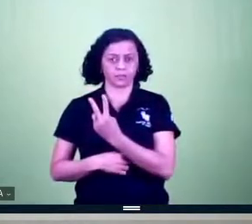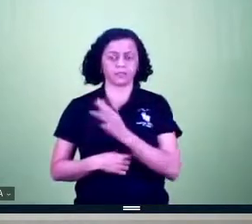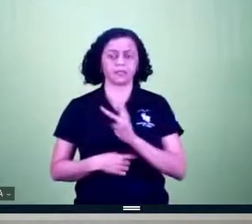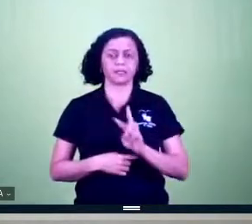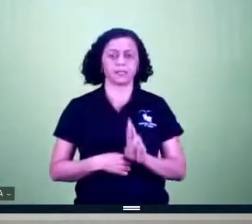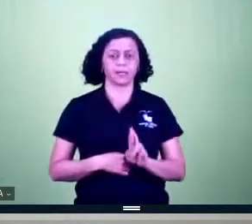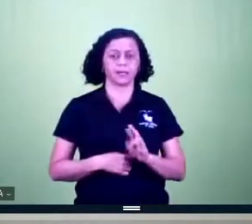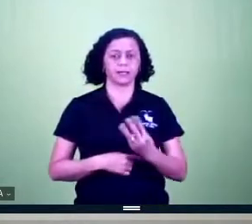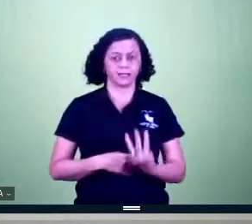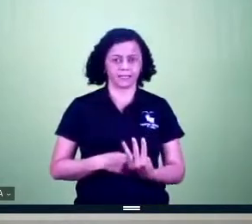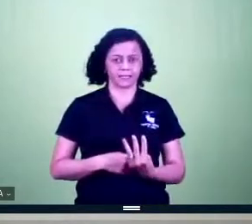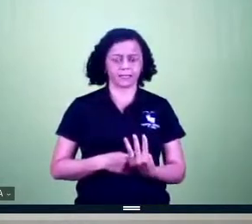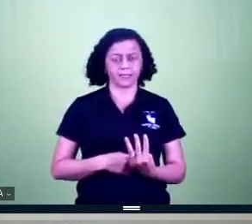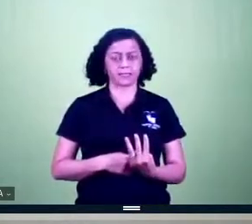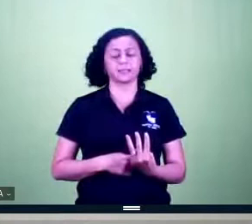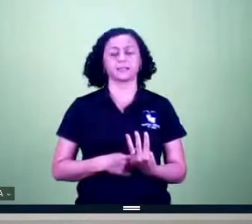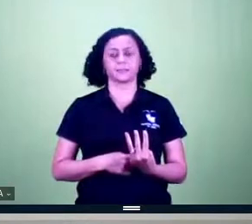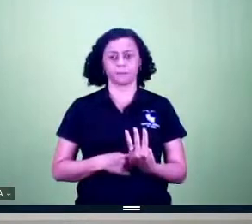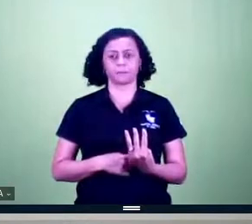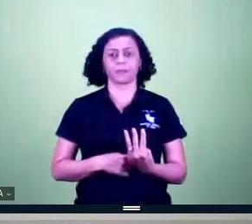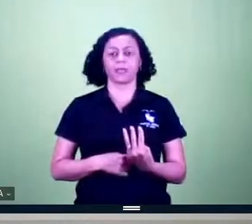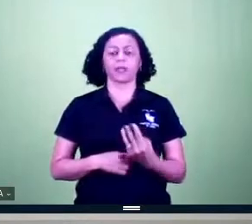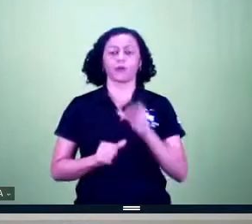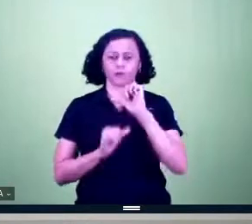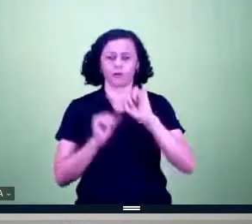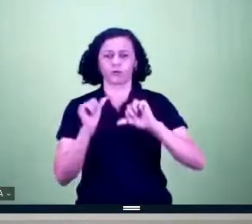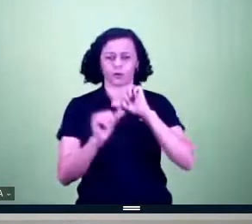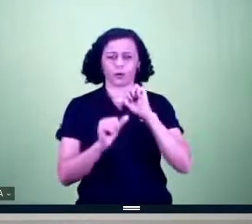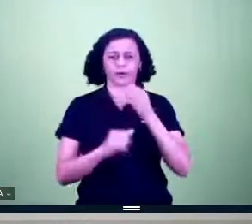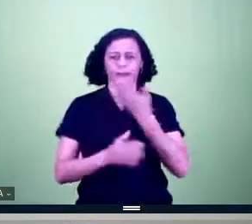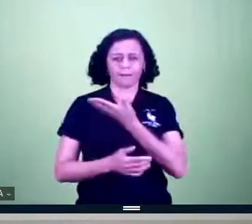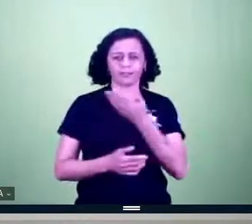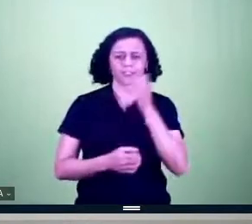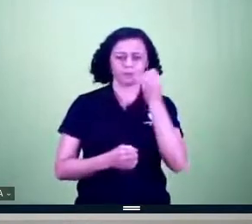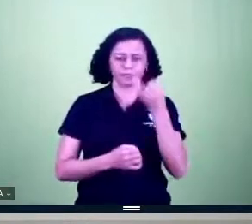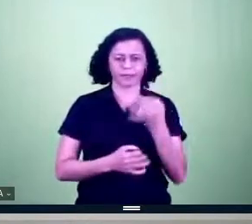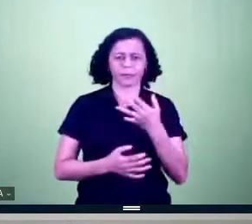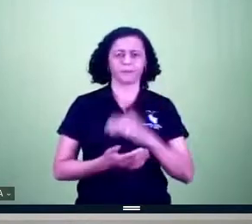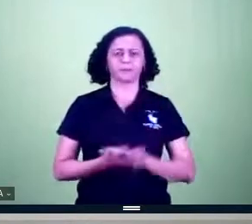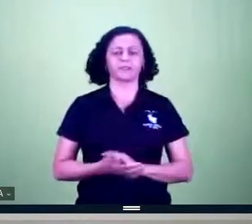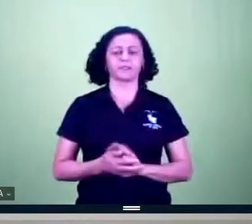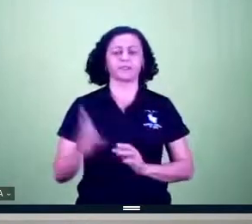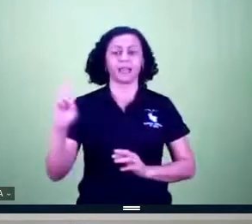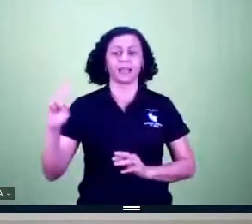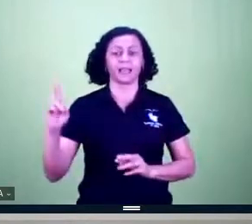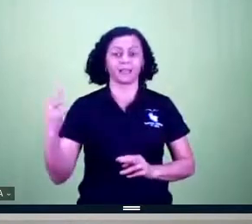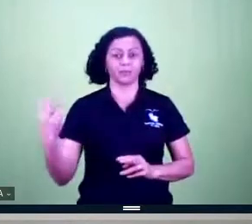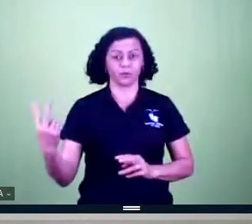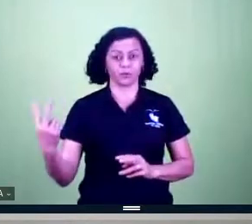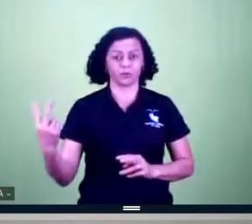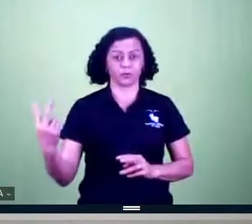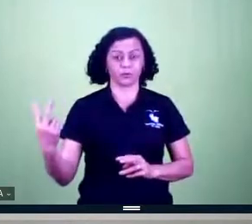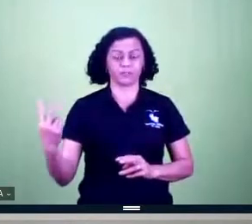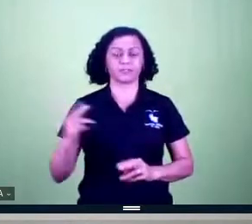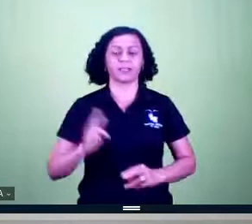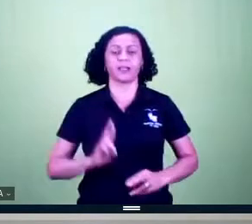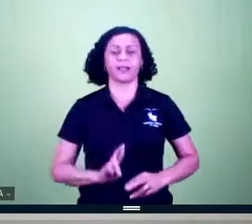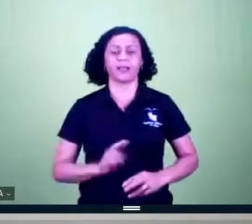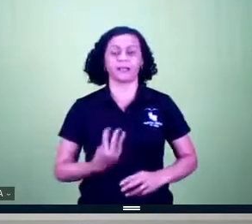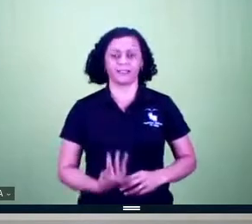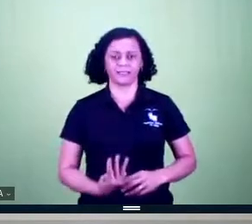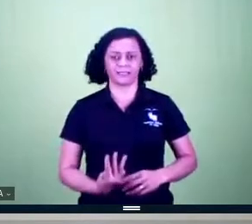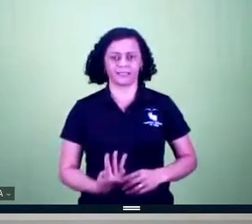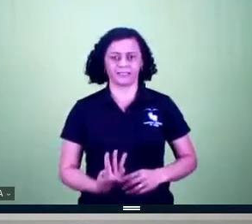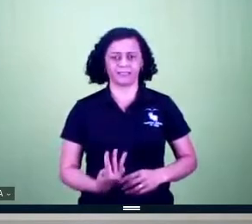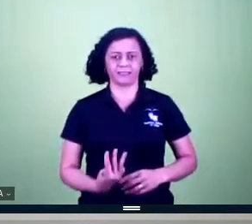até trocar aqui para facilitar o nosso entendimento, chamar aqui de R2 e aqui de R3, fazendo uma